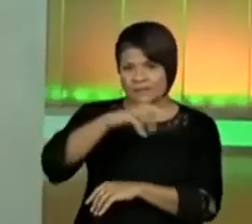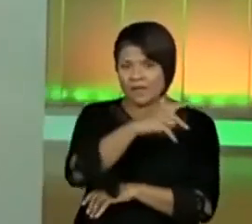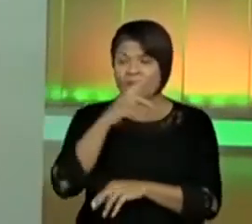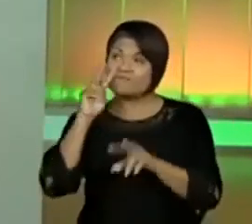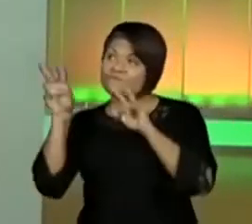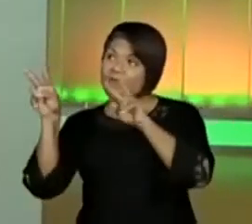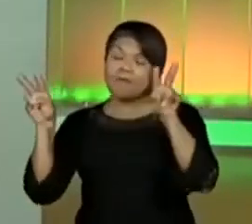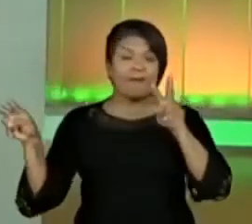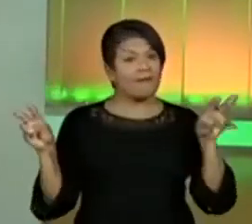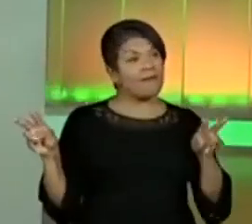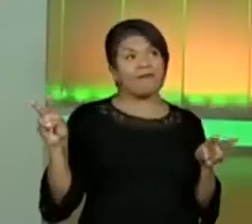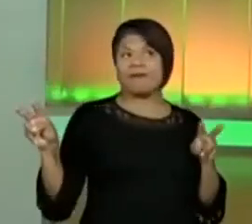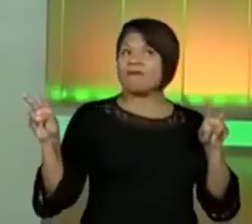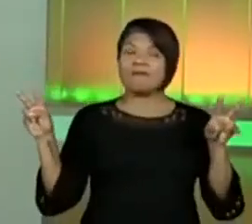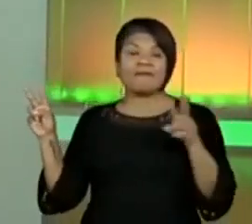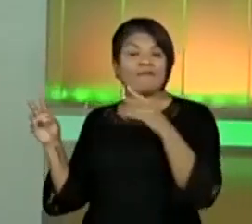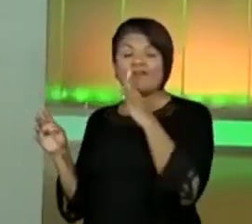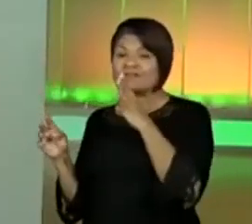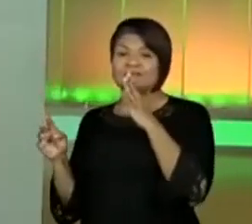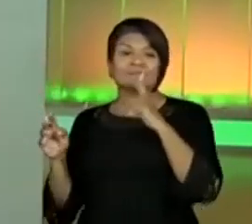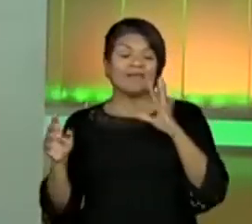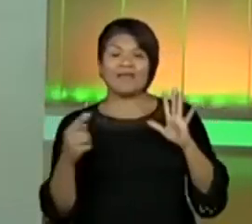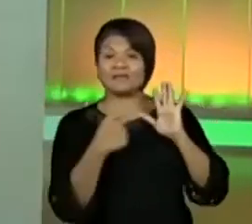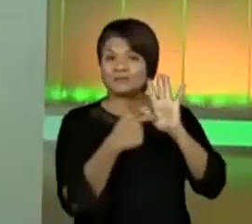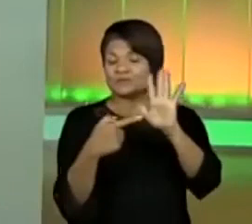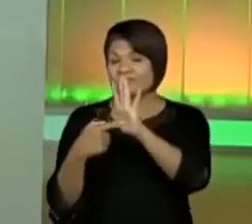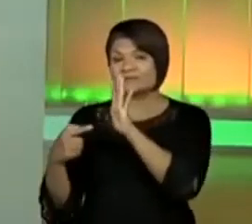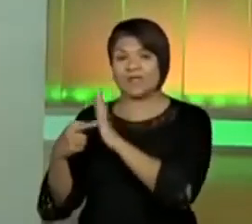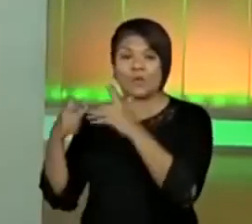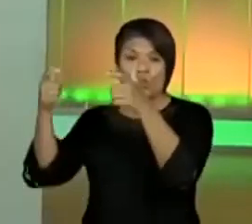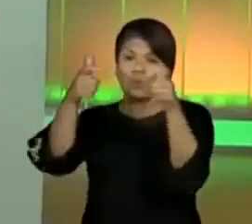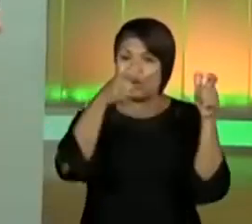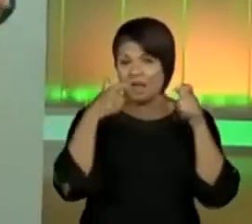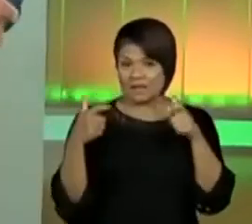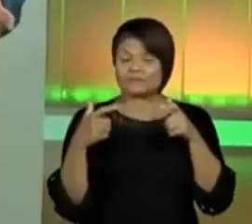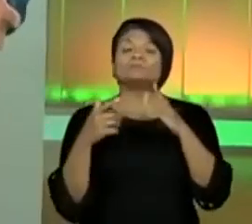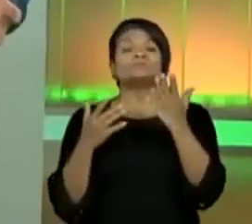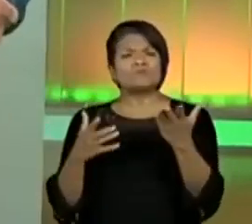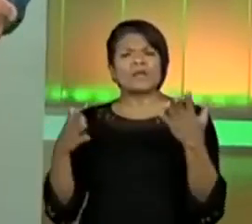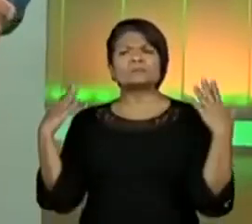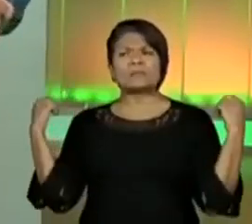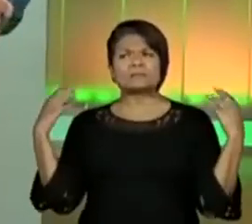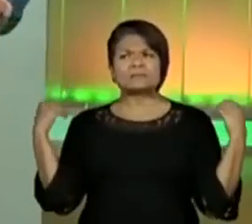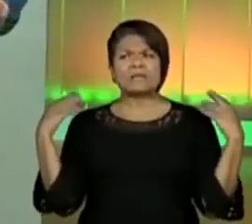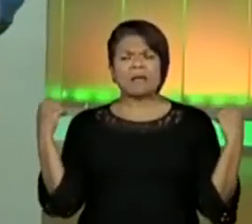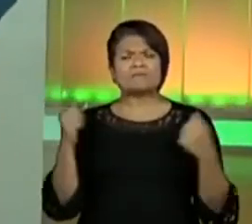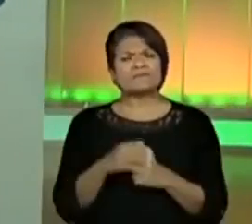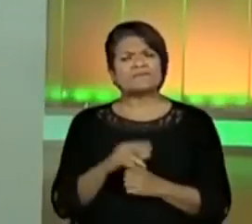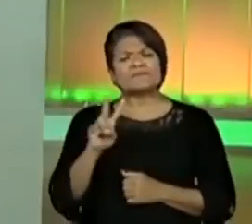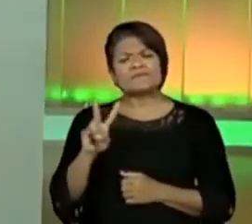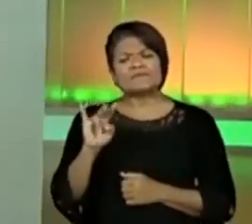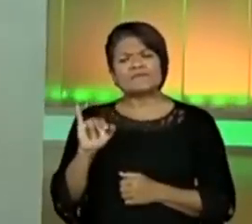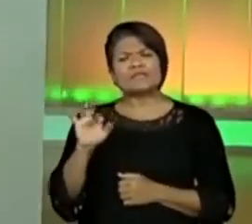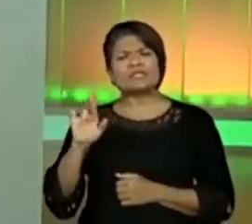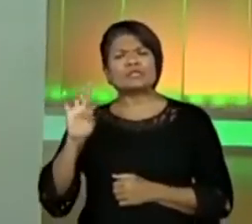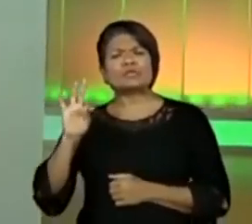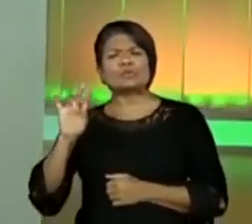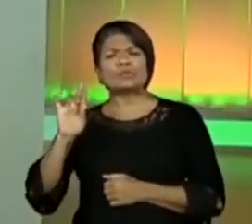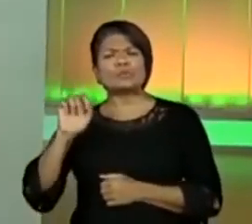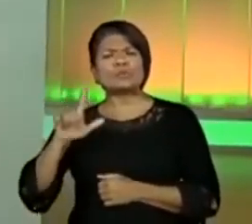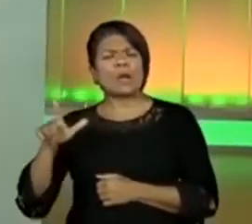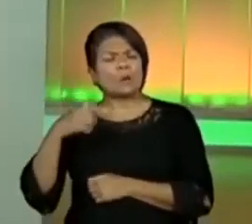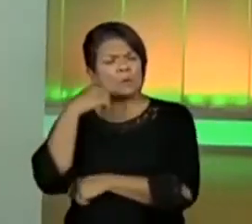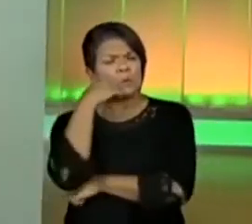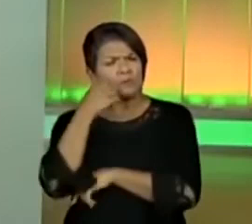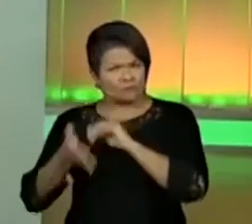ver lugares, exposições, mas esse passeio virtual? Eu vou fazer saindo de casa ou